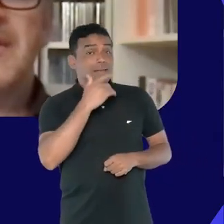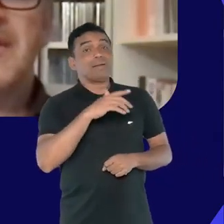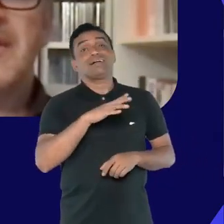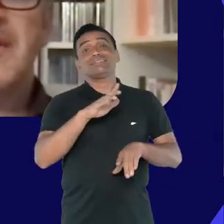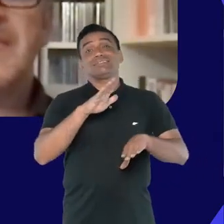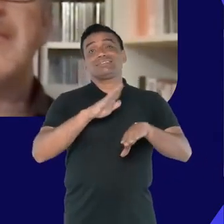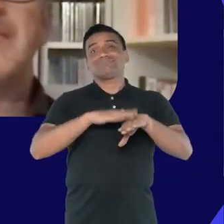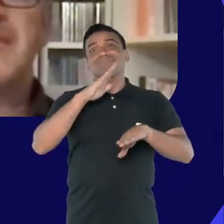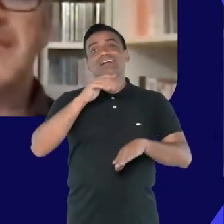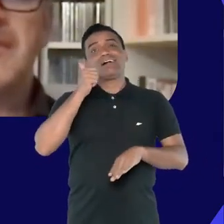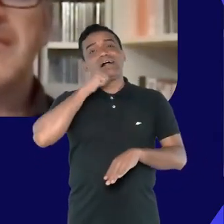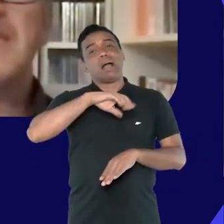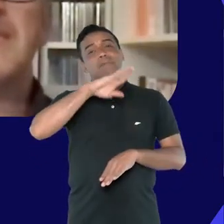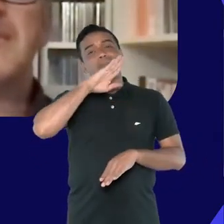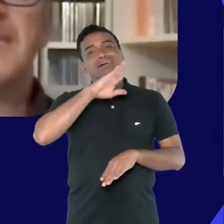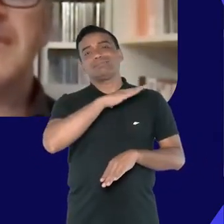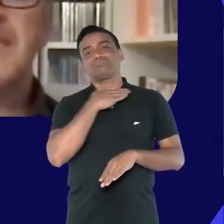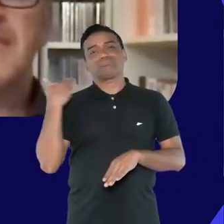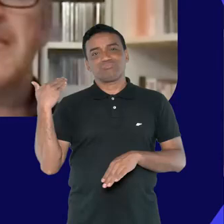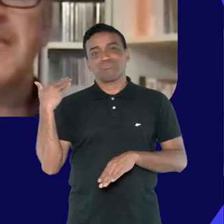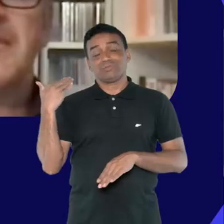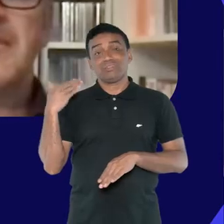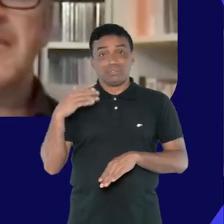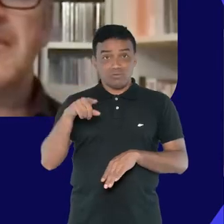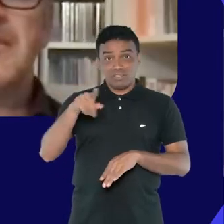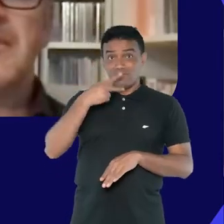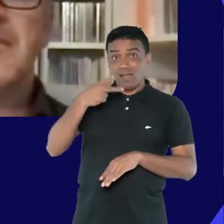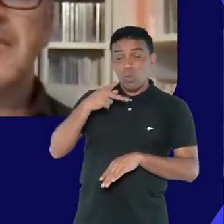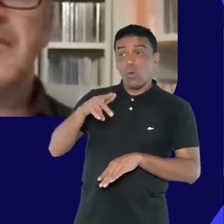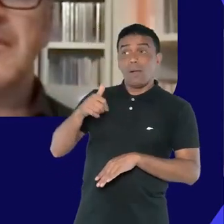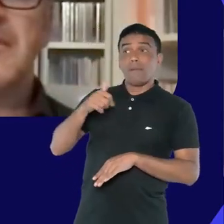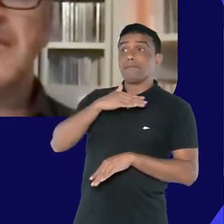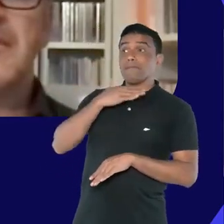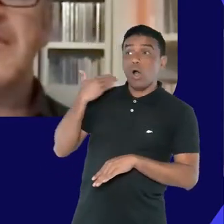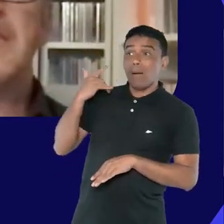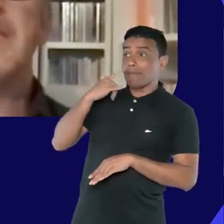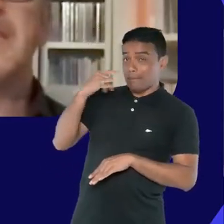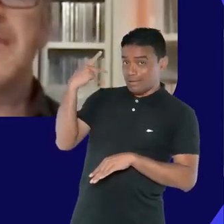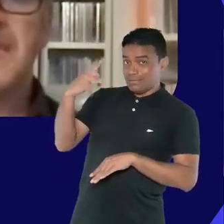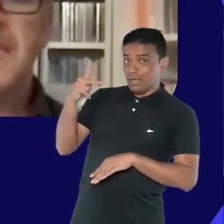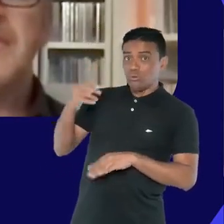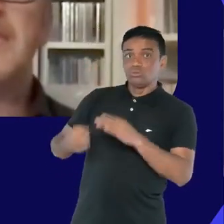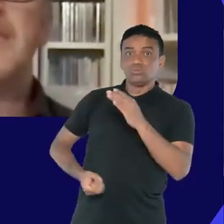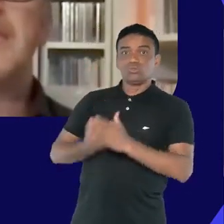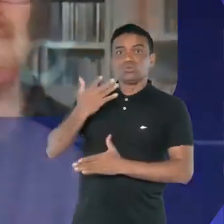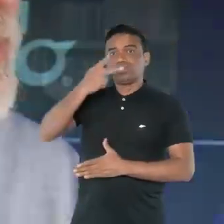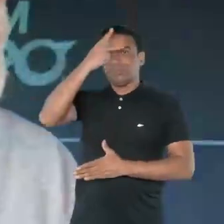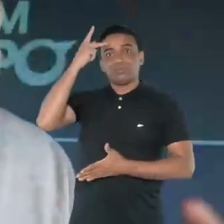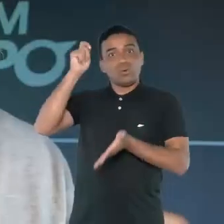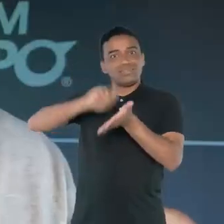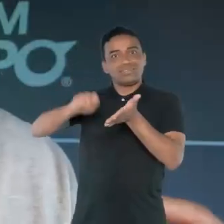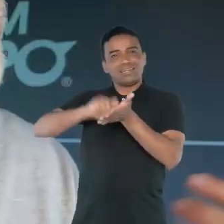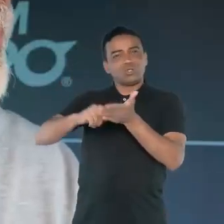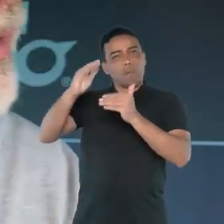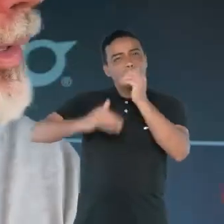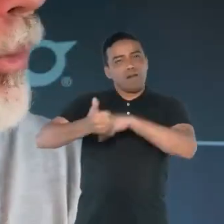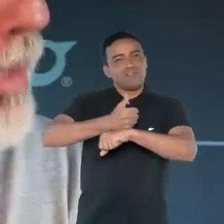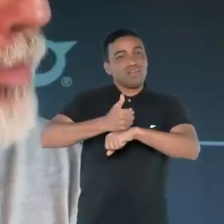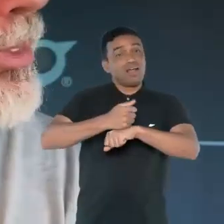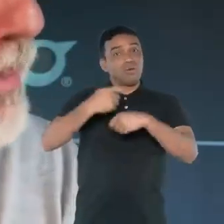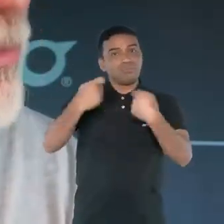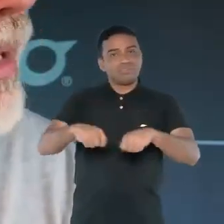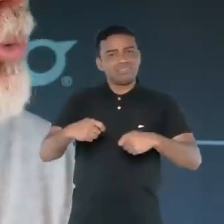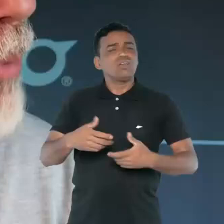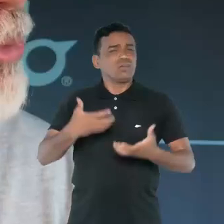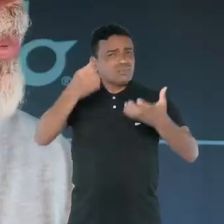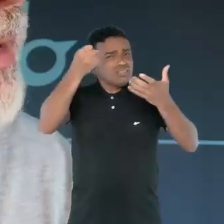mãe. Mas quando você diz que na morte do seu pai nasce um escritor e que talvez fosse necessário, eu queria